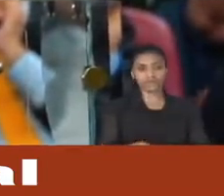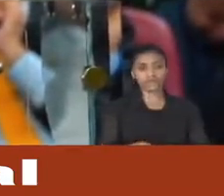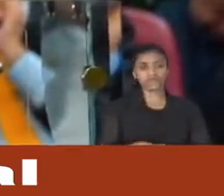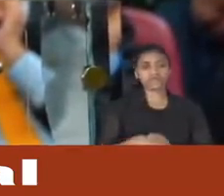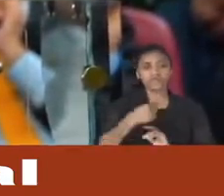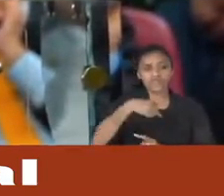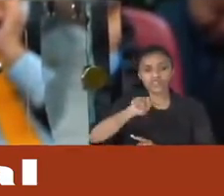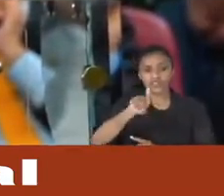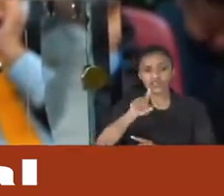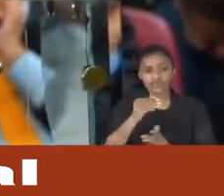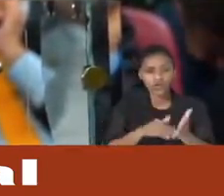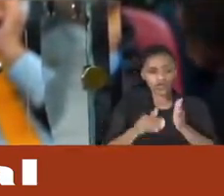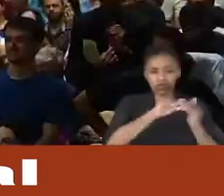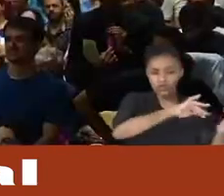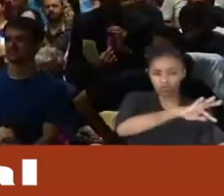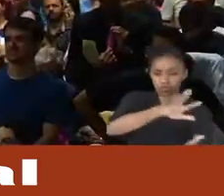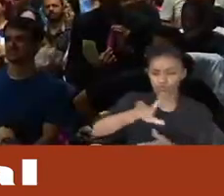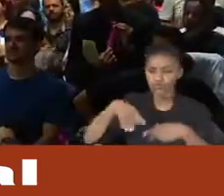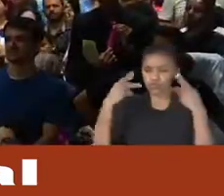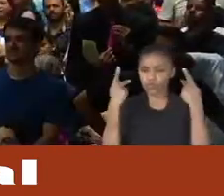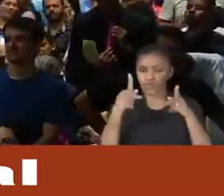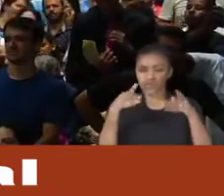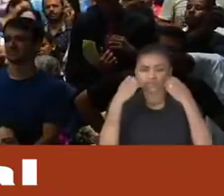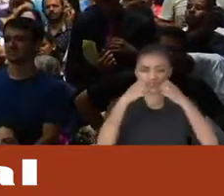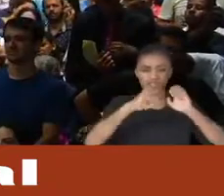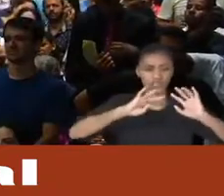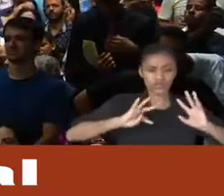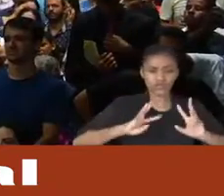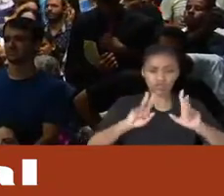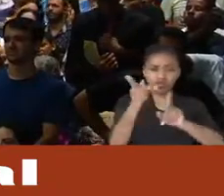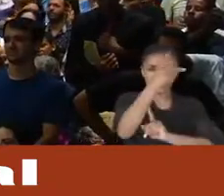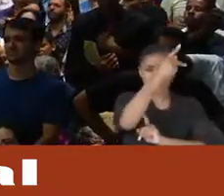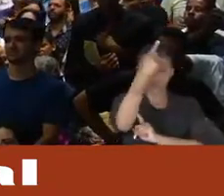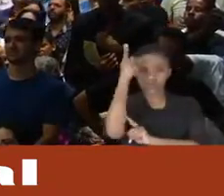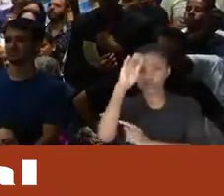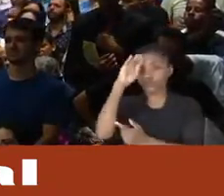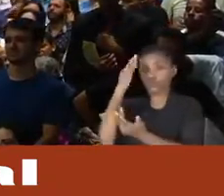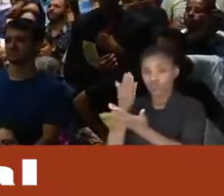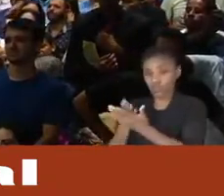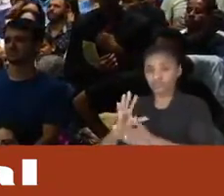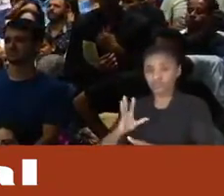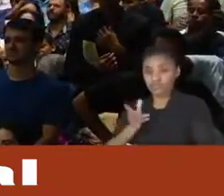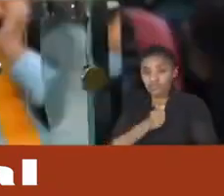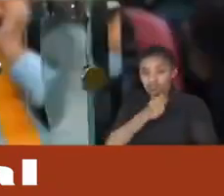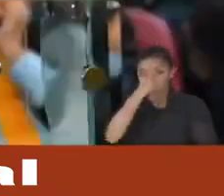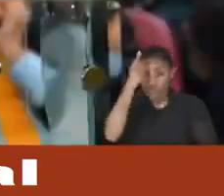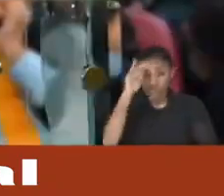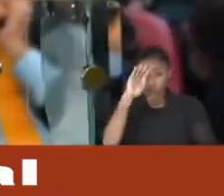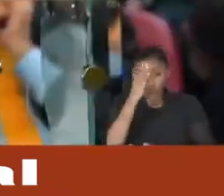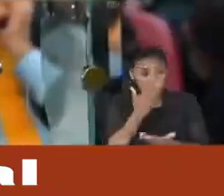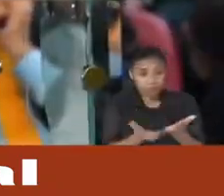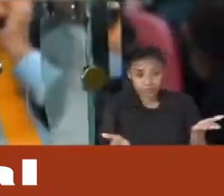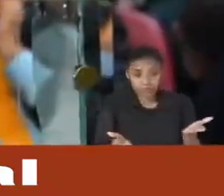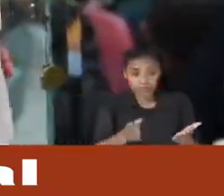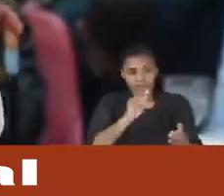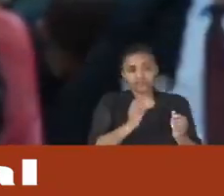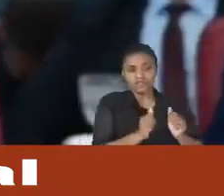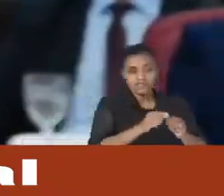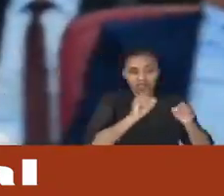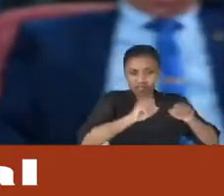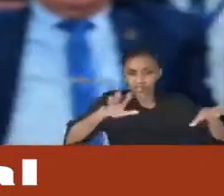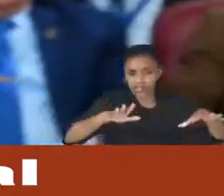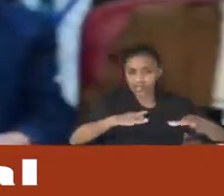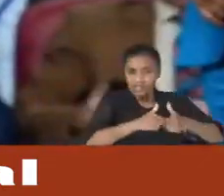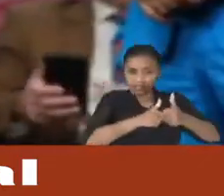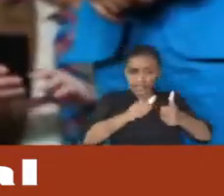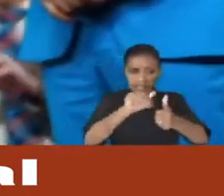Ide por todo mundo e pregai o evangelho a toda criatura. Quem crer e for batizado será salvo, mas quem não crer será condenado. E estes sinais seguirão aos que crerem em meu nome.